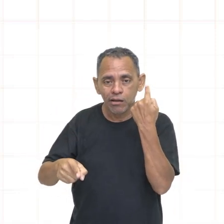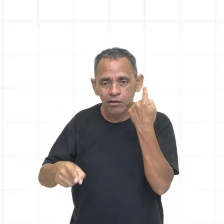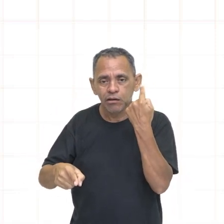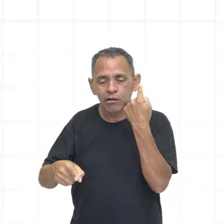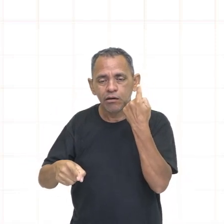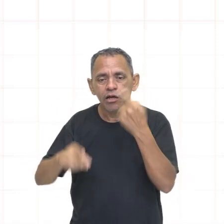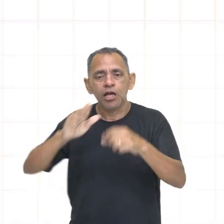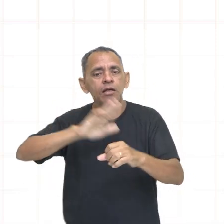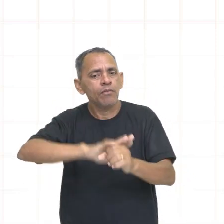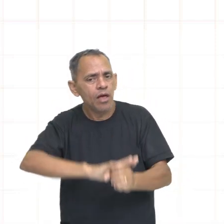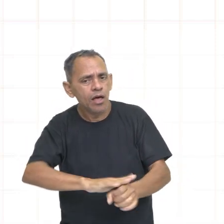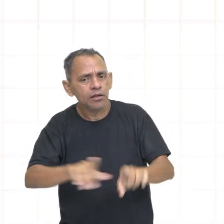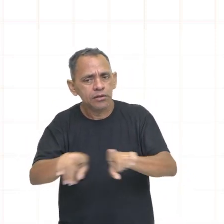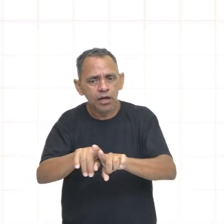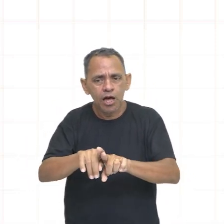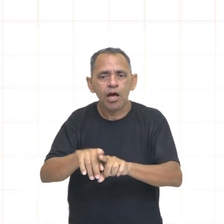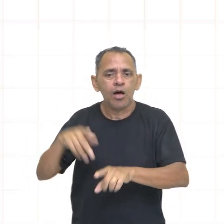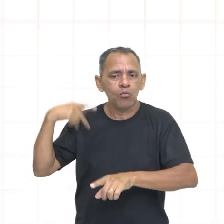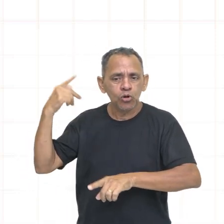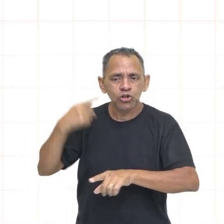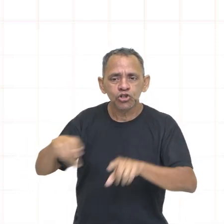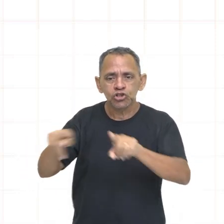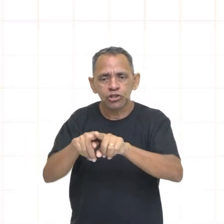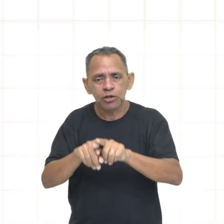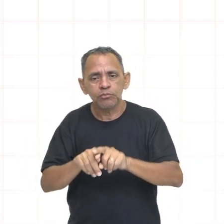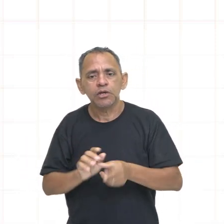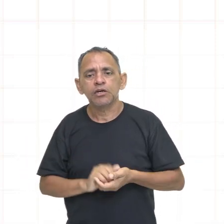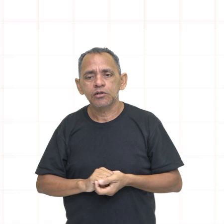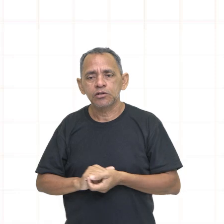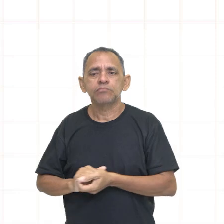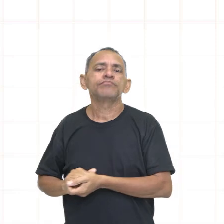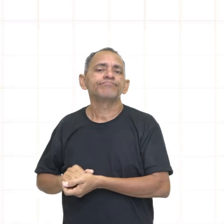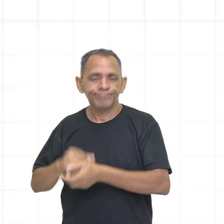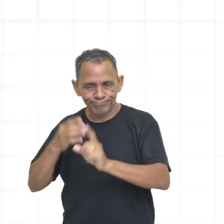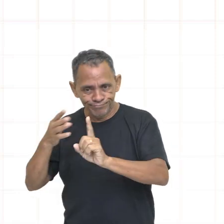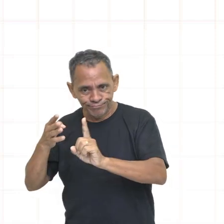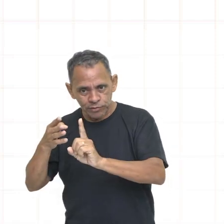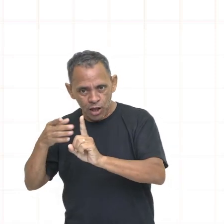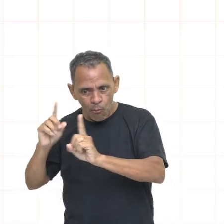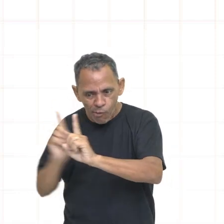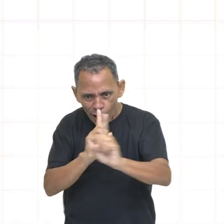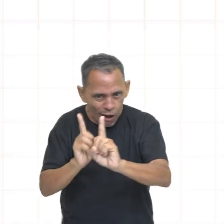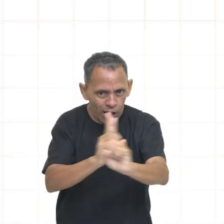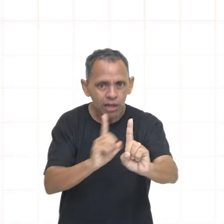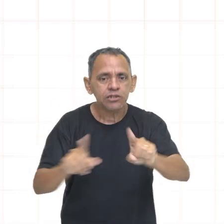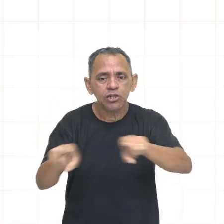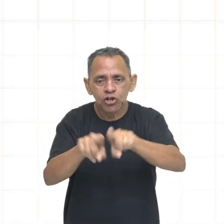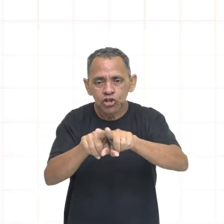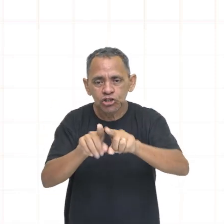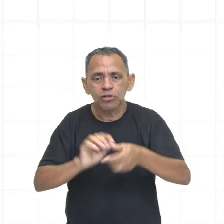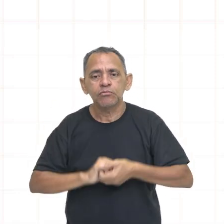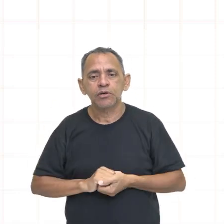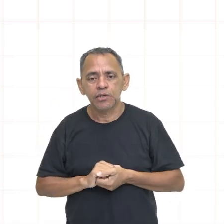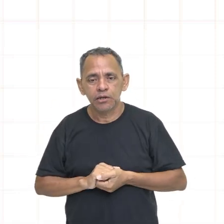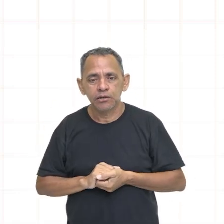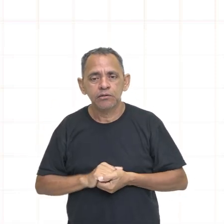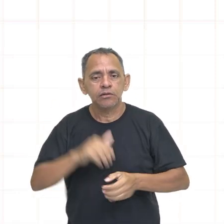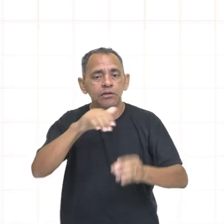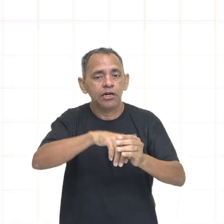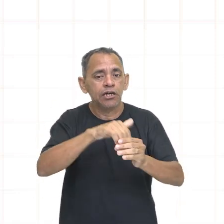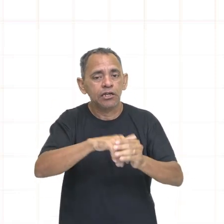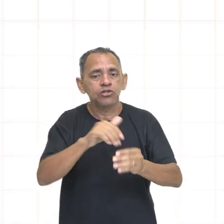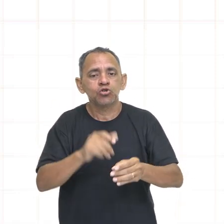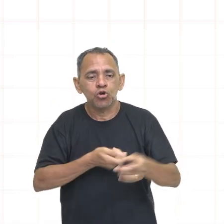política, prisão, tortura e perseguição, eleições indiretas e controladas,